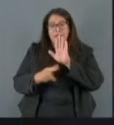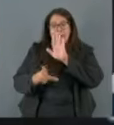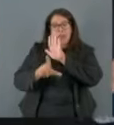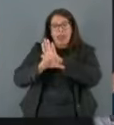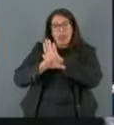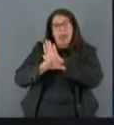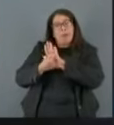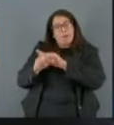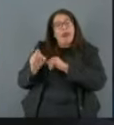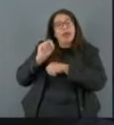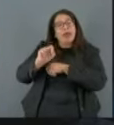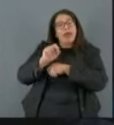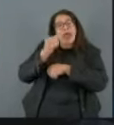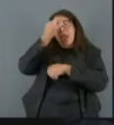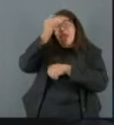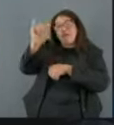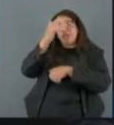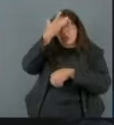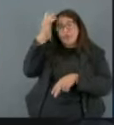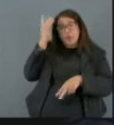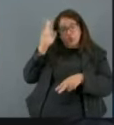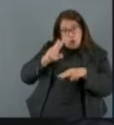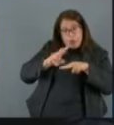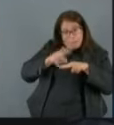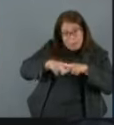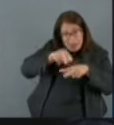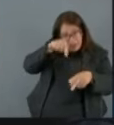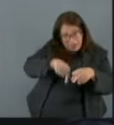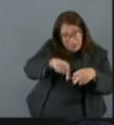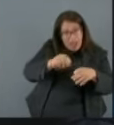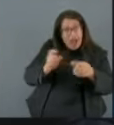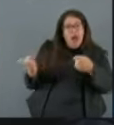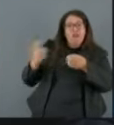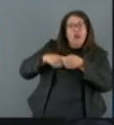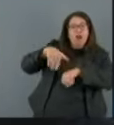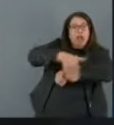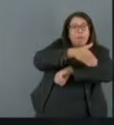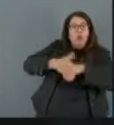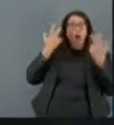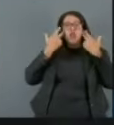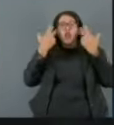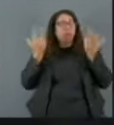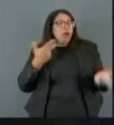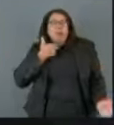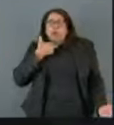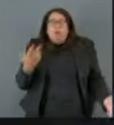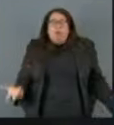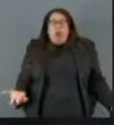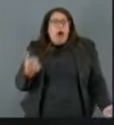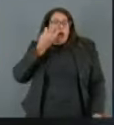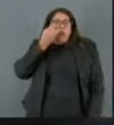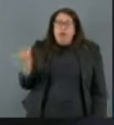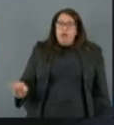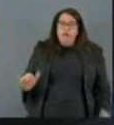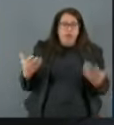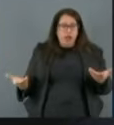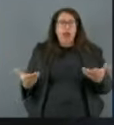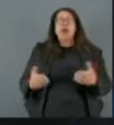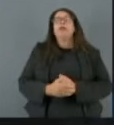para que a gente evite que criminosos perigosos sejam colocados em liberdade. Por último, a questão, Vossa Excelência,